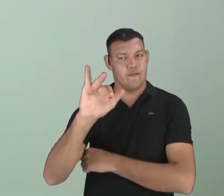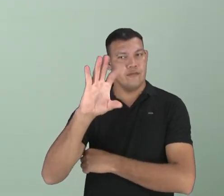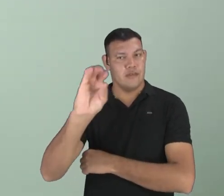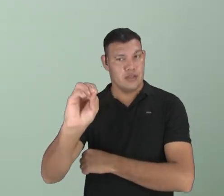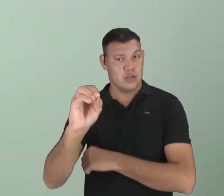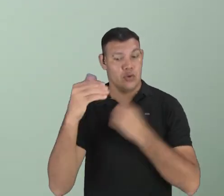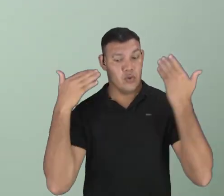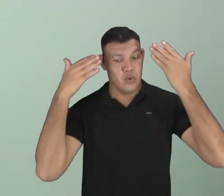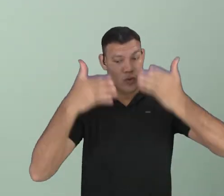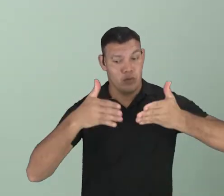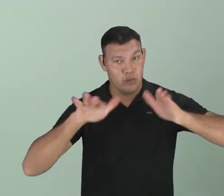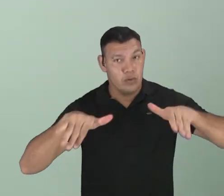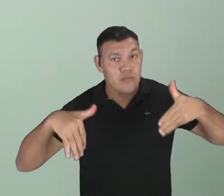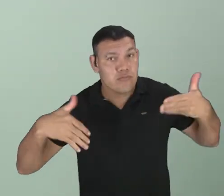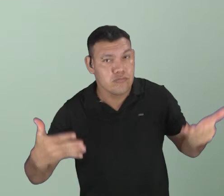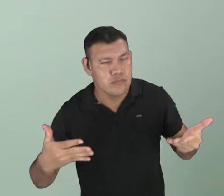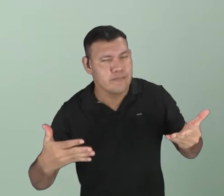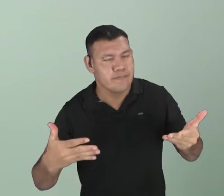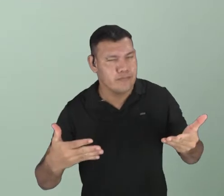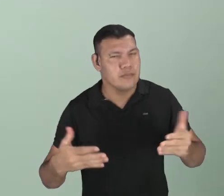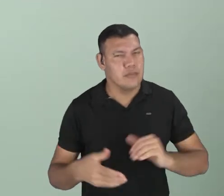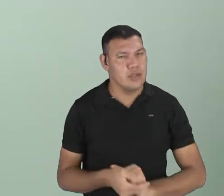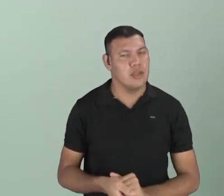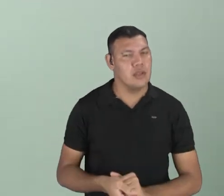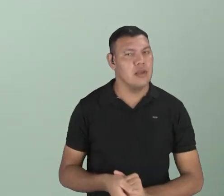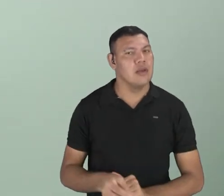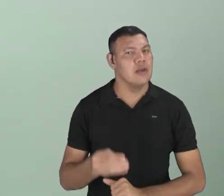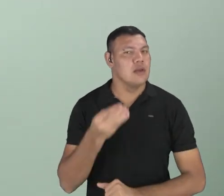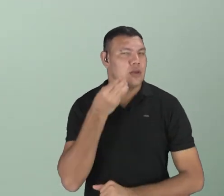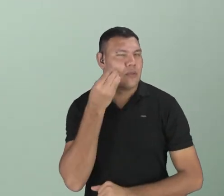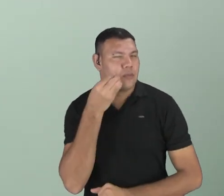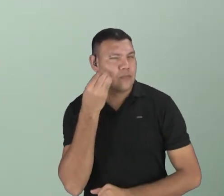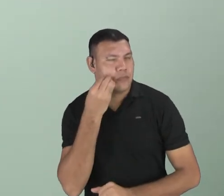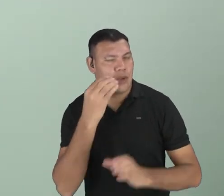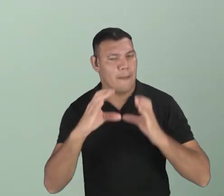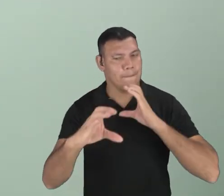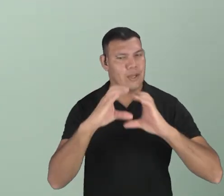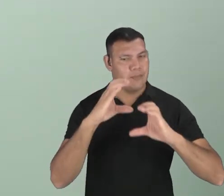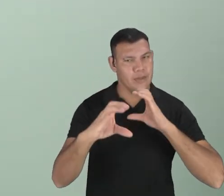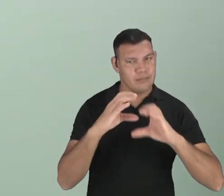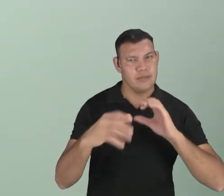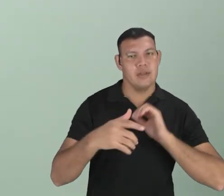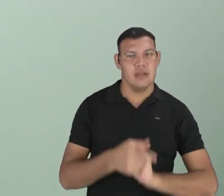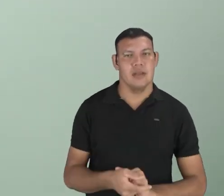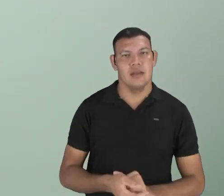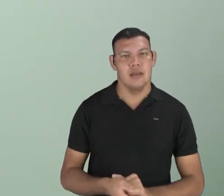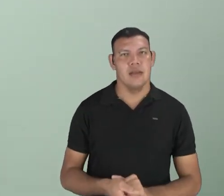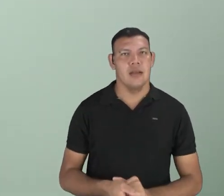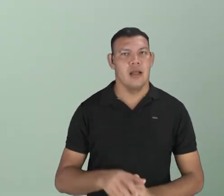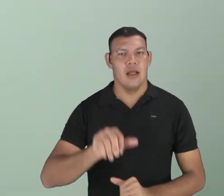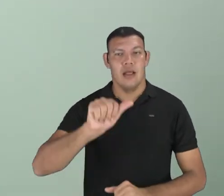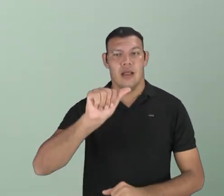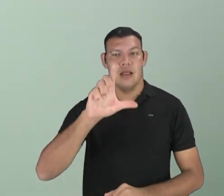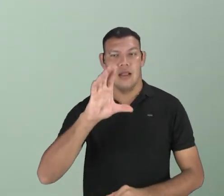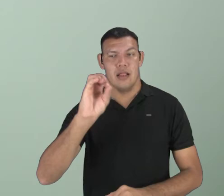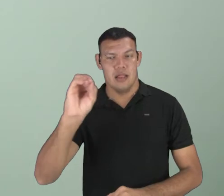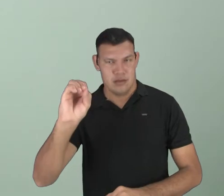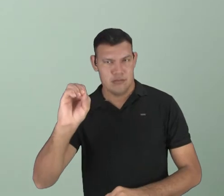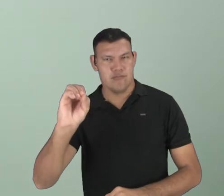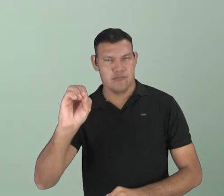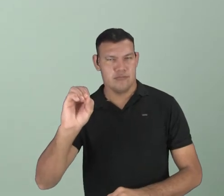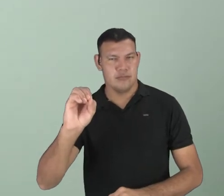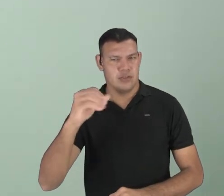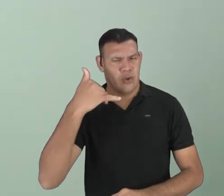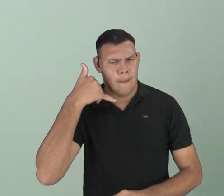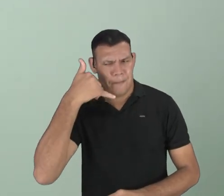é esquecida. O foco dela é o quê? É testar a comunicação. Quando você está numa ligação, alô, oi, tá